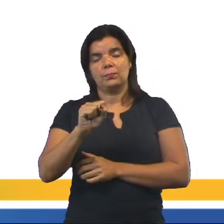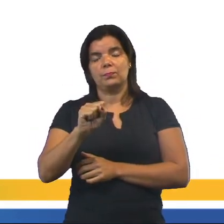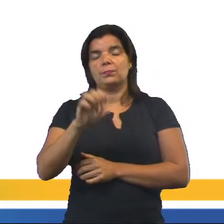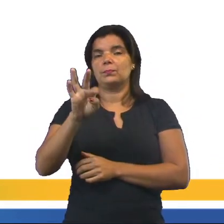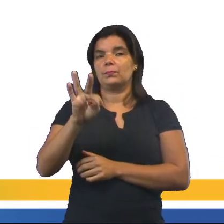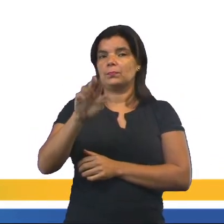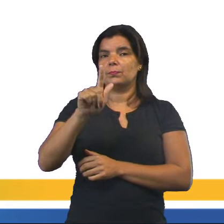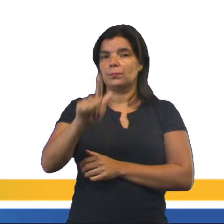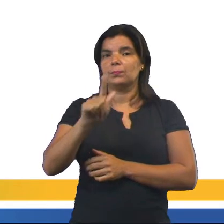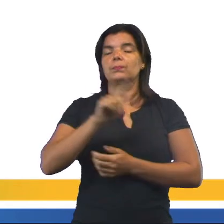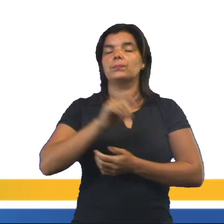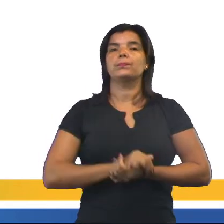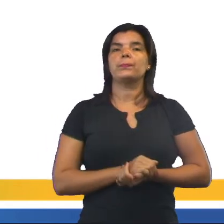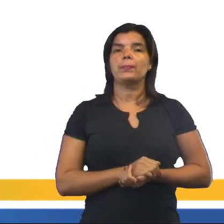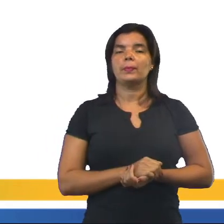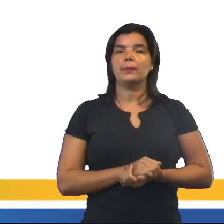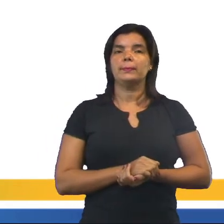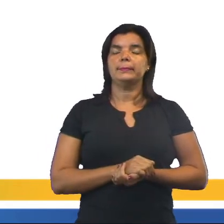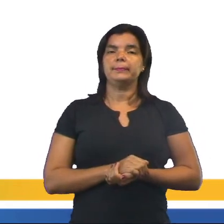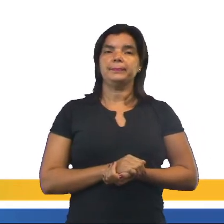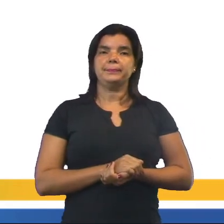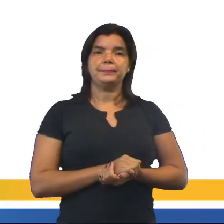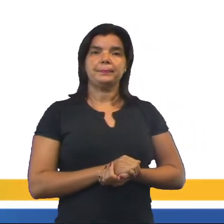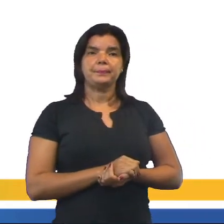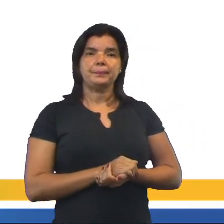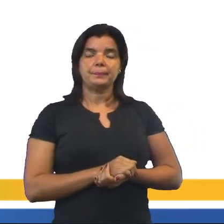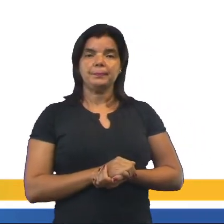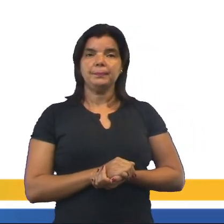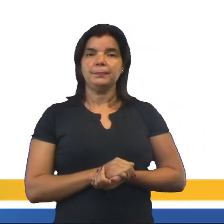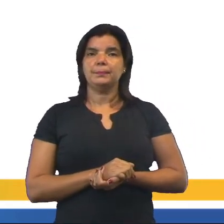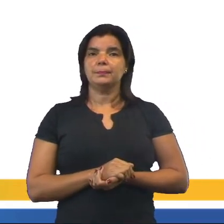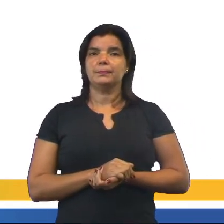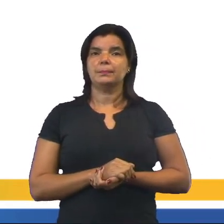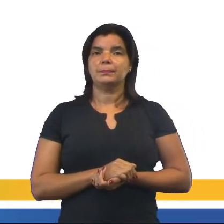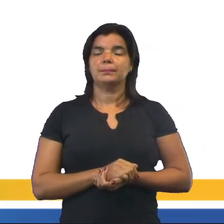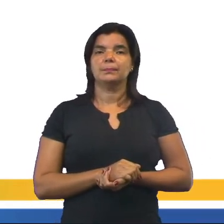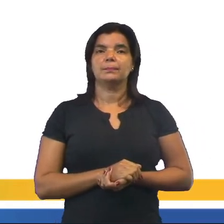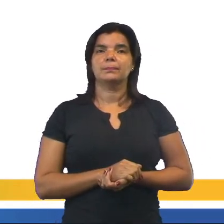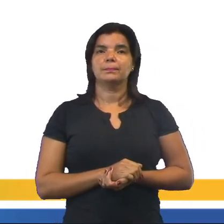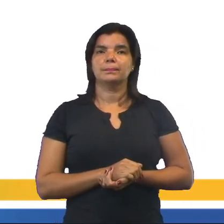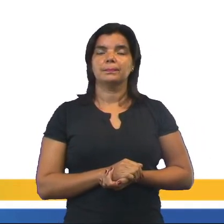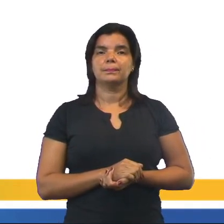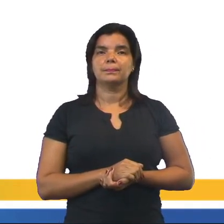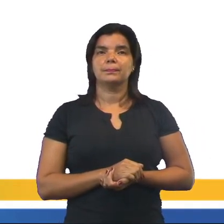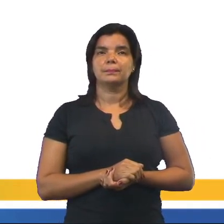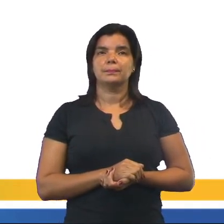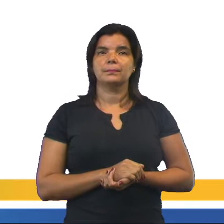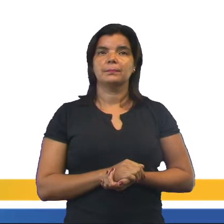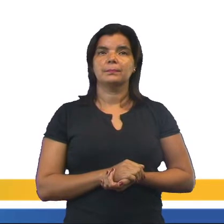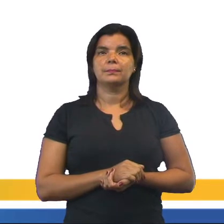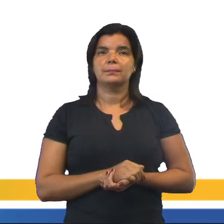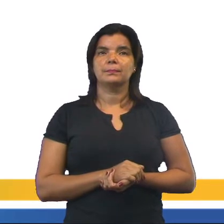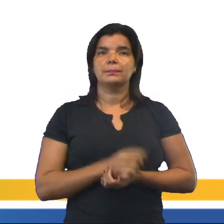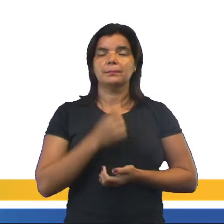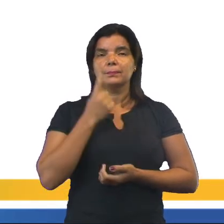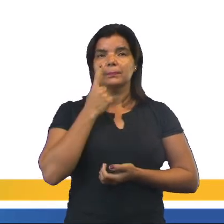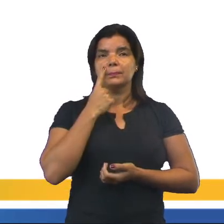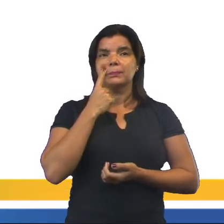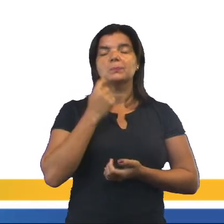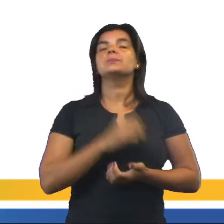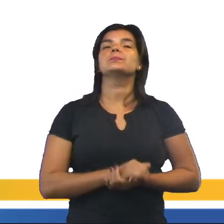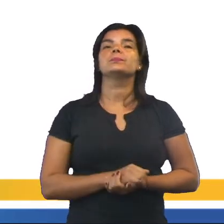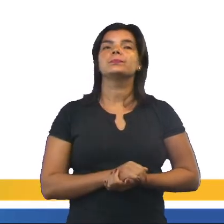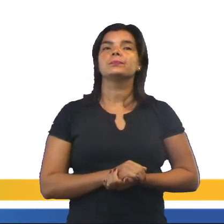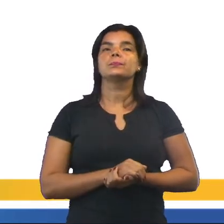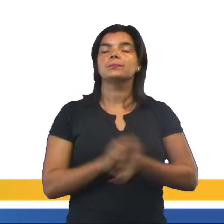ser aplicadas nas funções cosseno e tangente. Então, vamos aí,